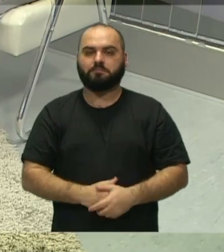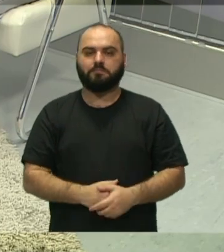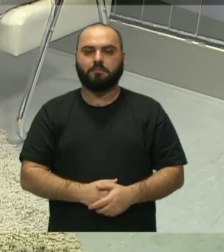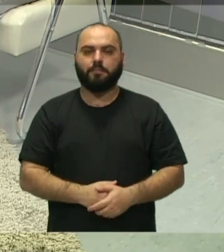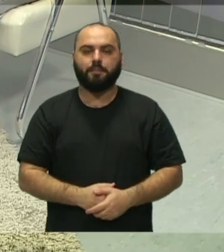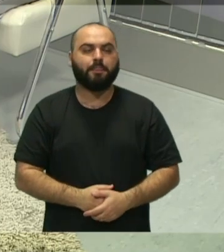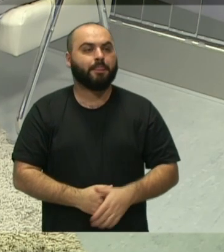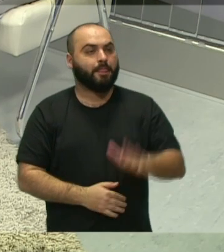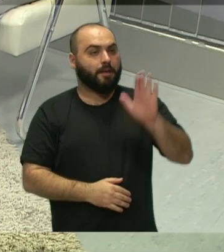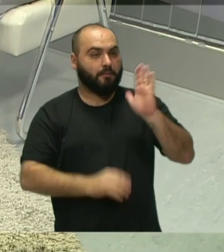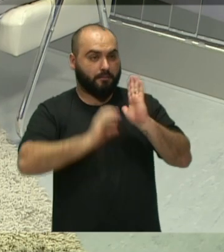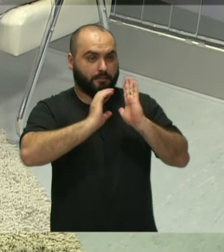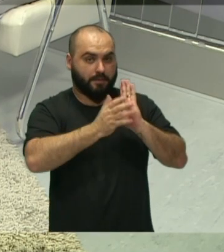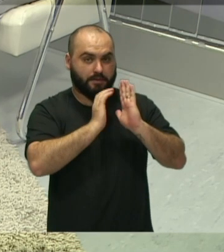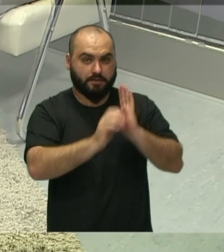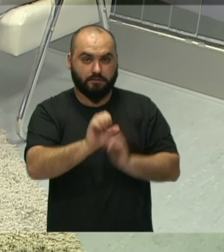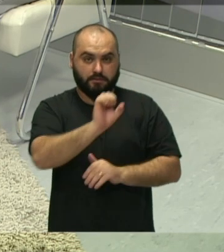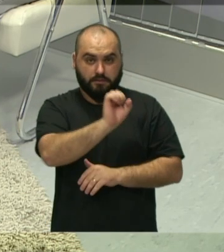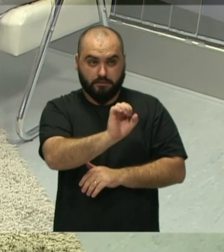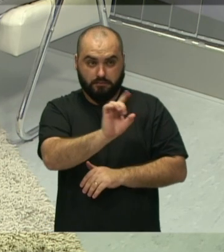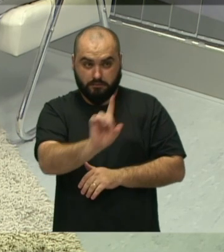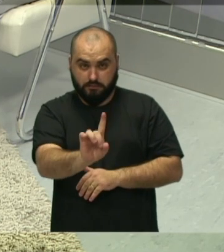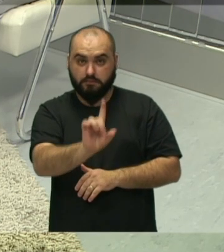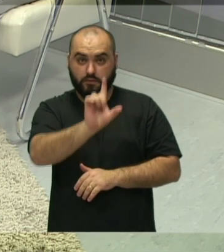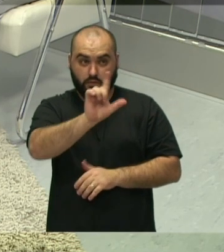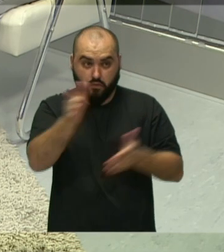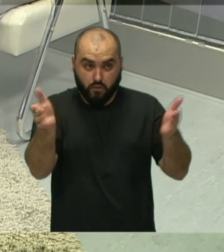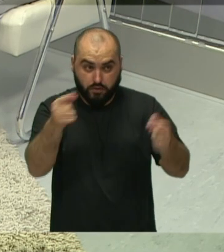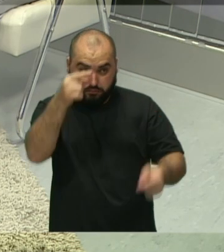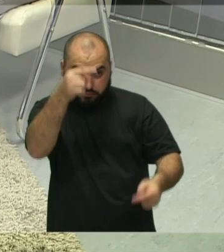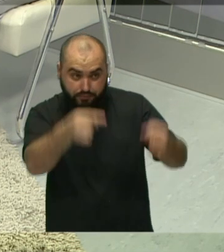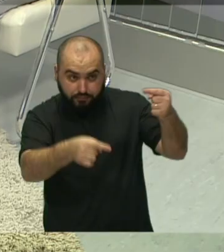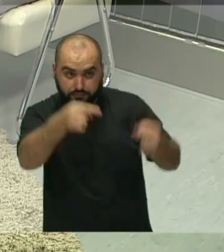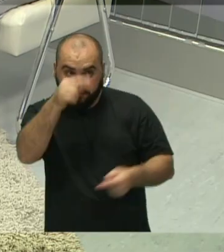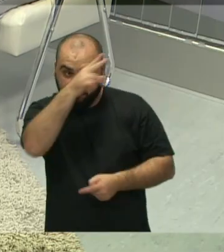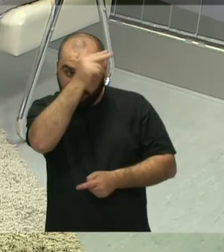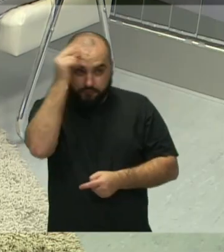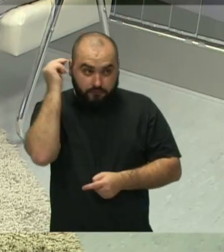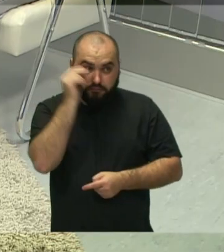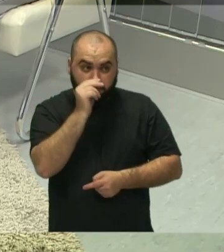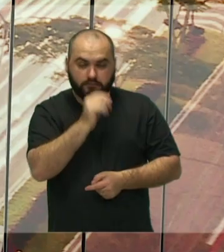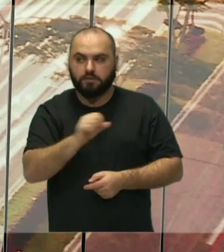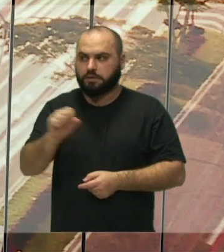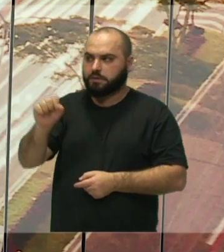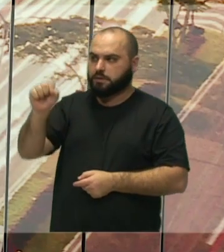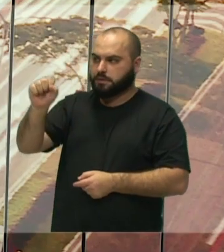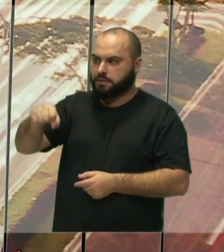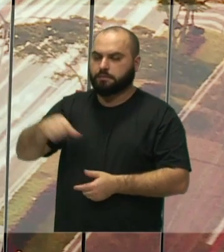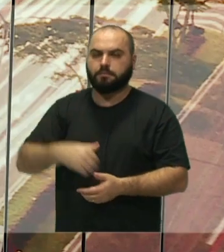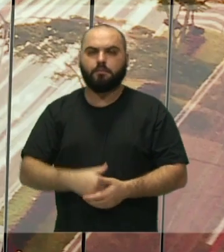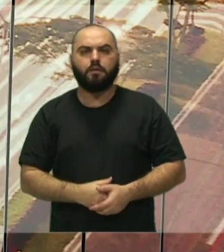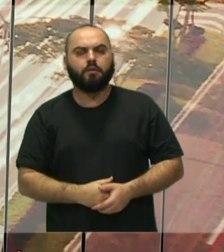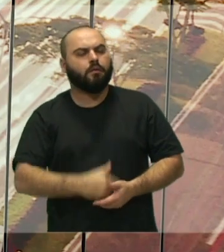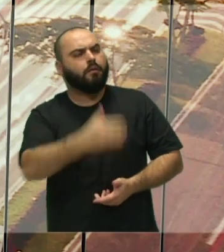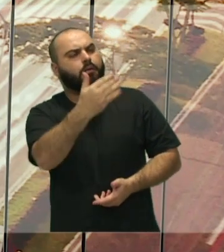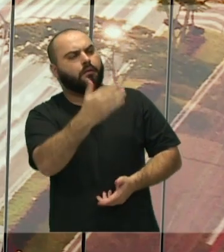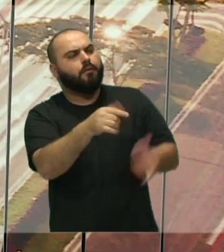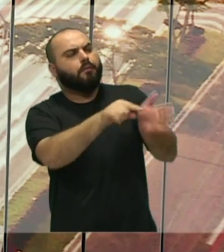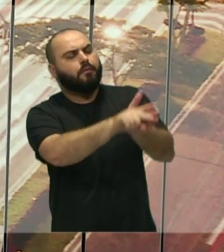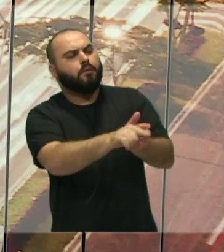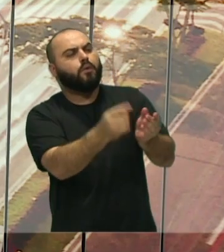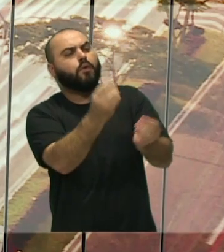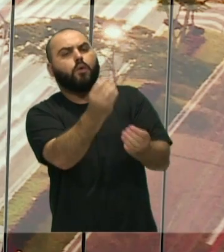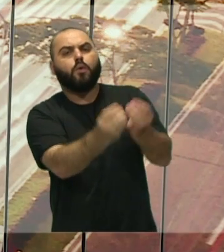Partido Solidariedade hoje é oposição ao governo municipal? Sim. Como que foi que o senhor percebeu e como que foi todo